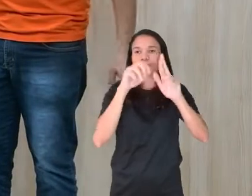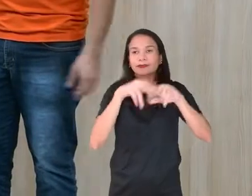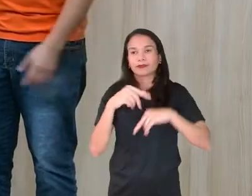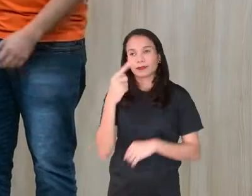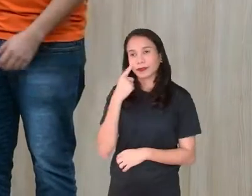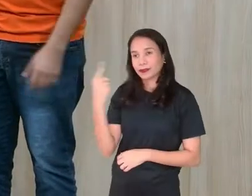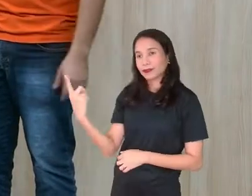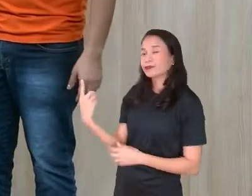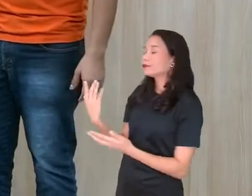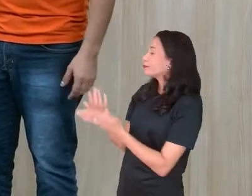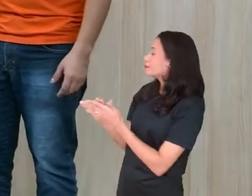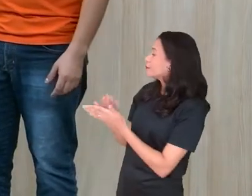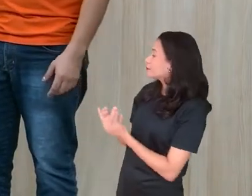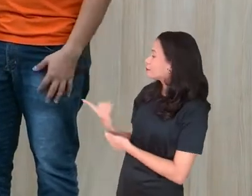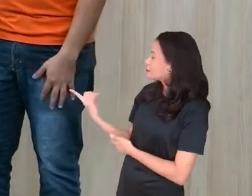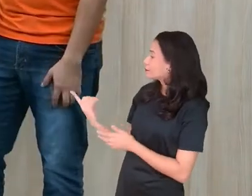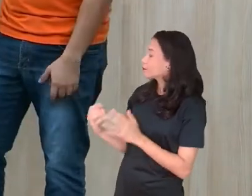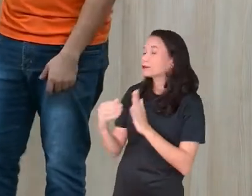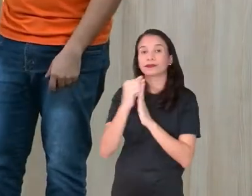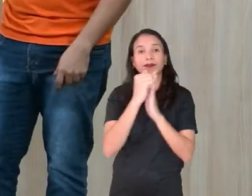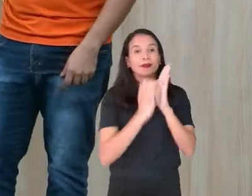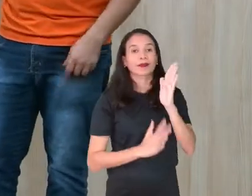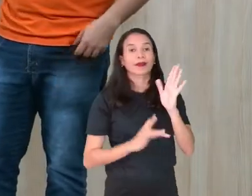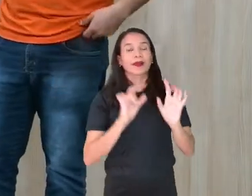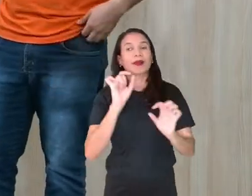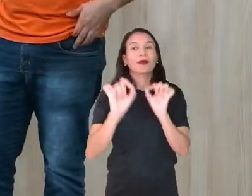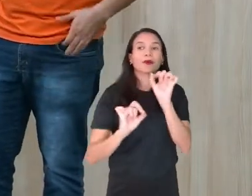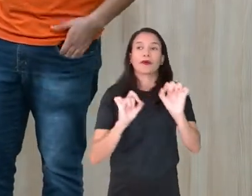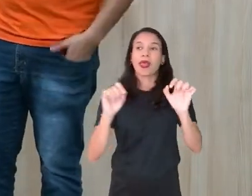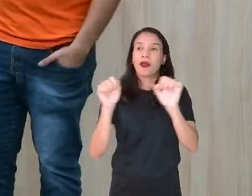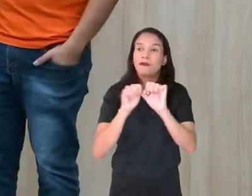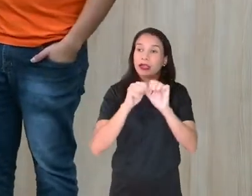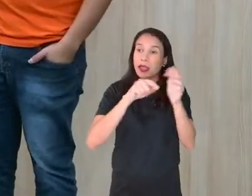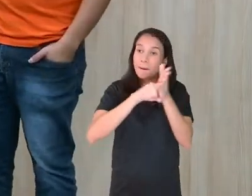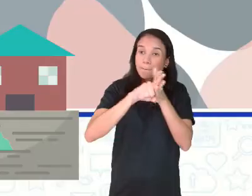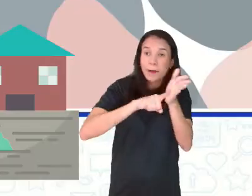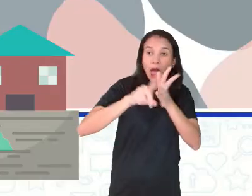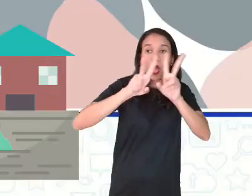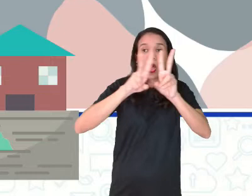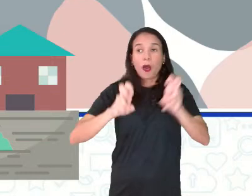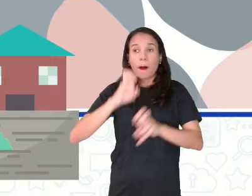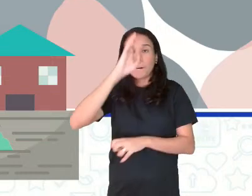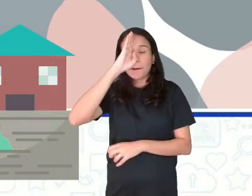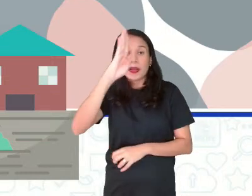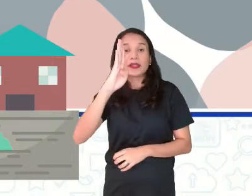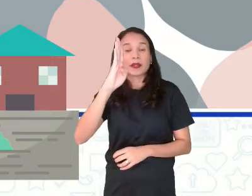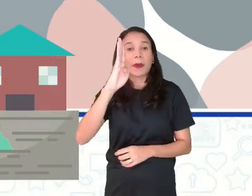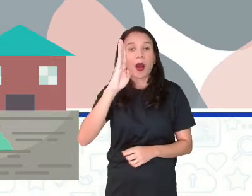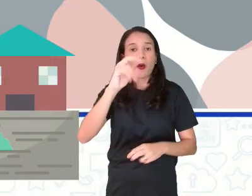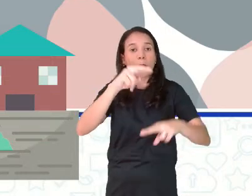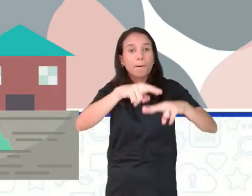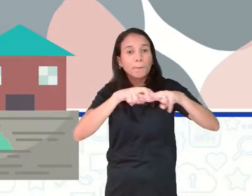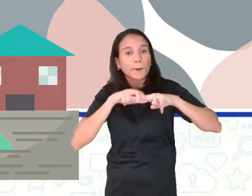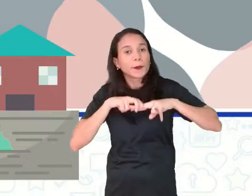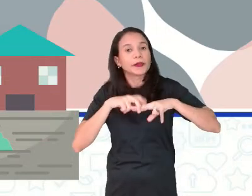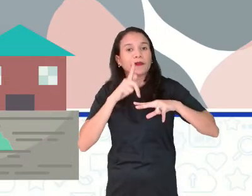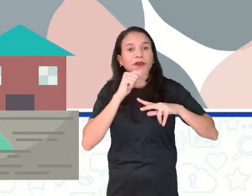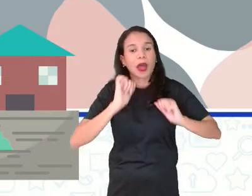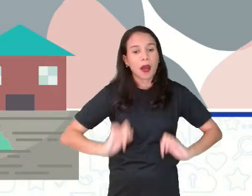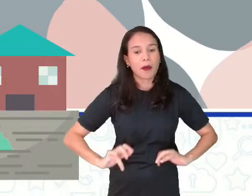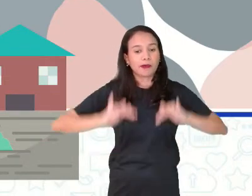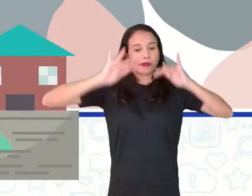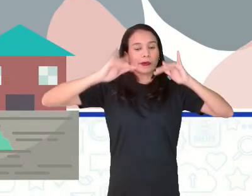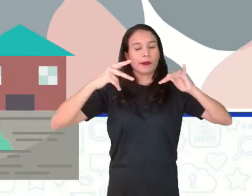aí eu deixo aqui uma atividade para vocês, que é, né, fazer uma pesquisa sobre os principais motivos para